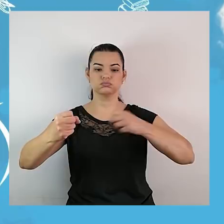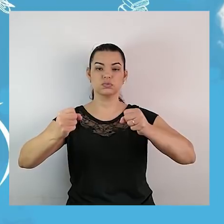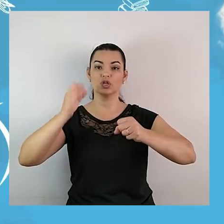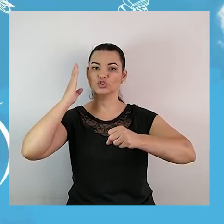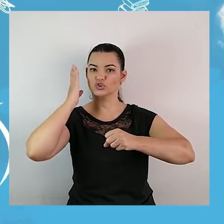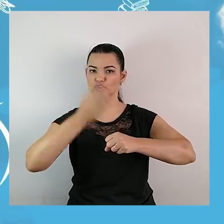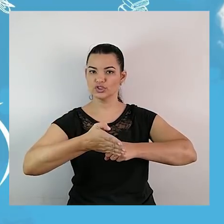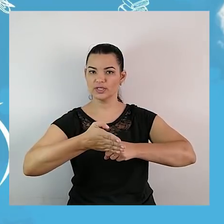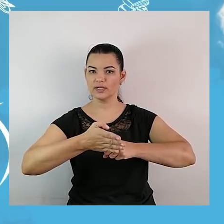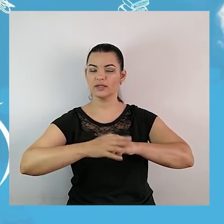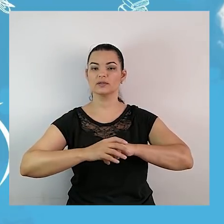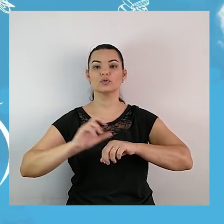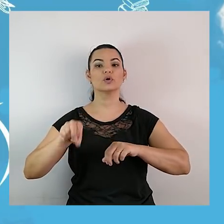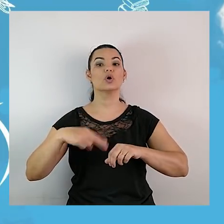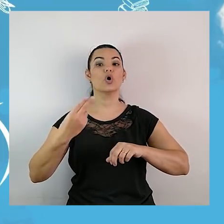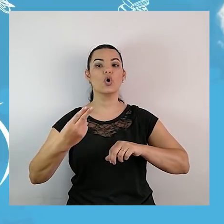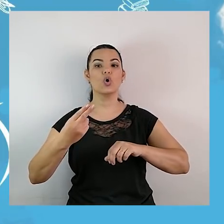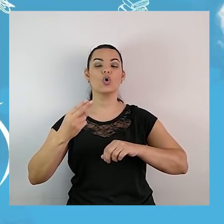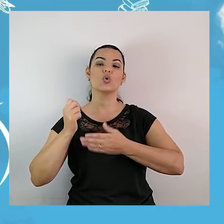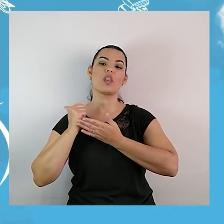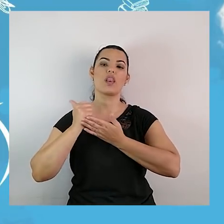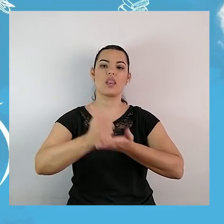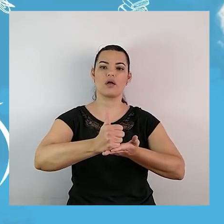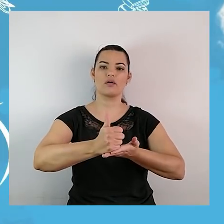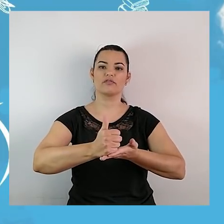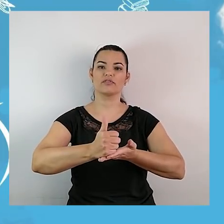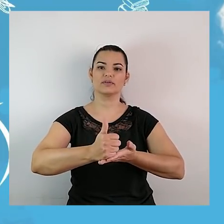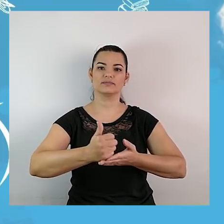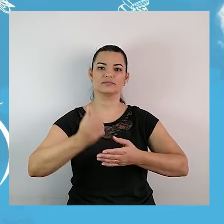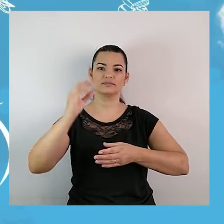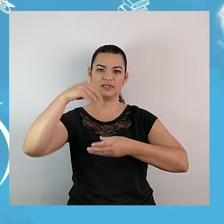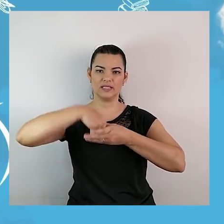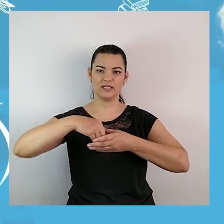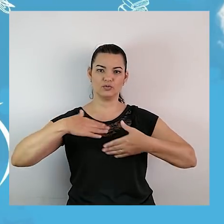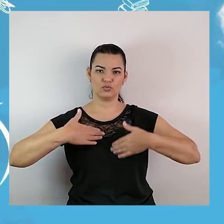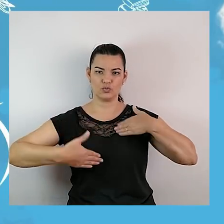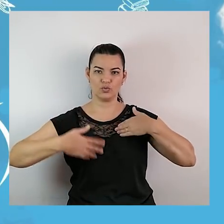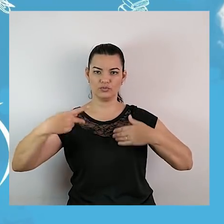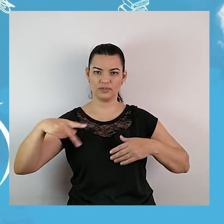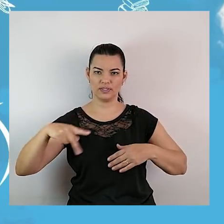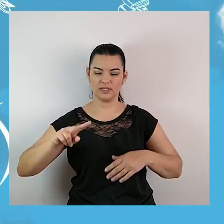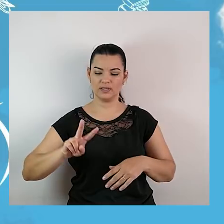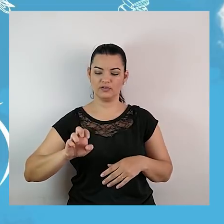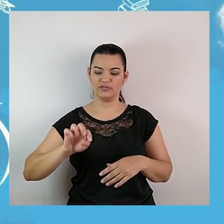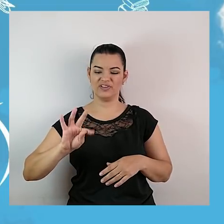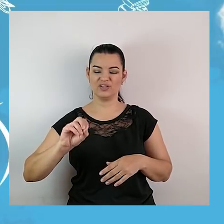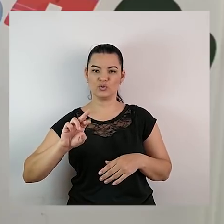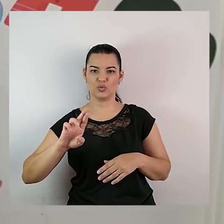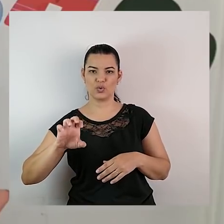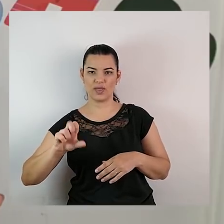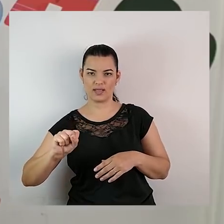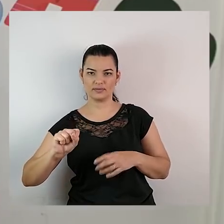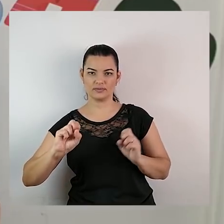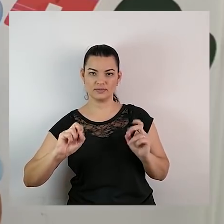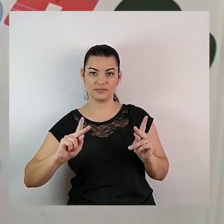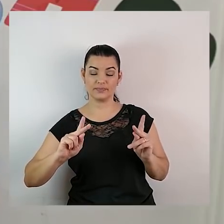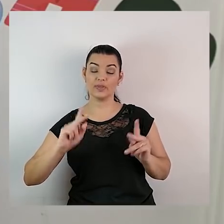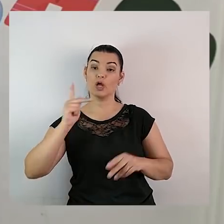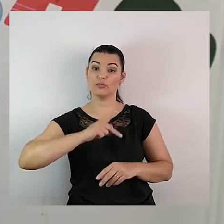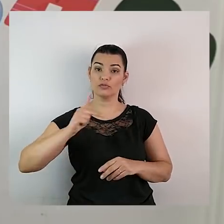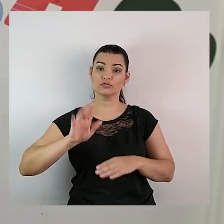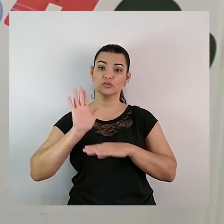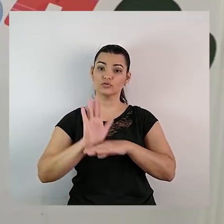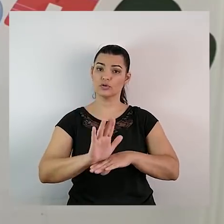ou eles estarem atuando aí como vetores nessa transmissão. Os professores